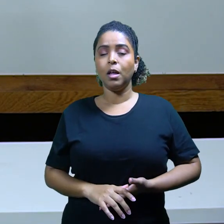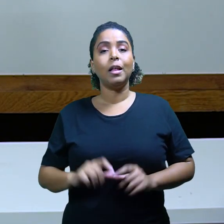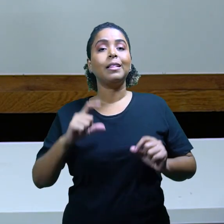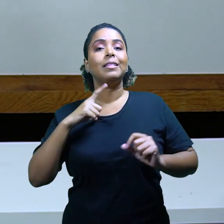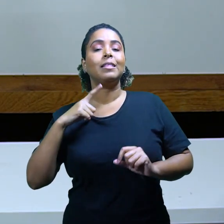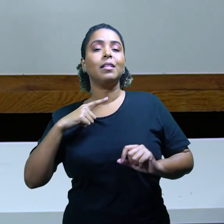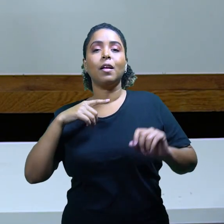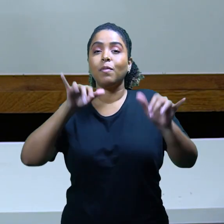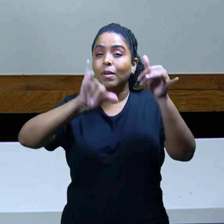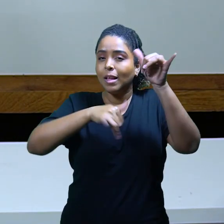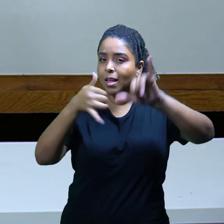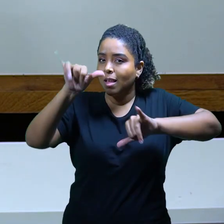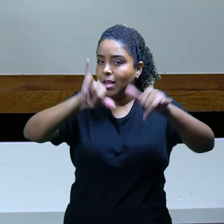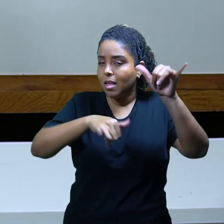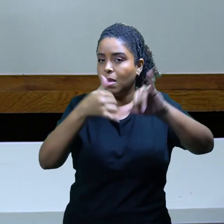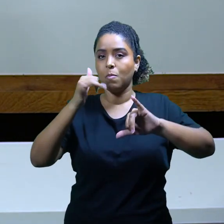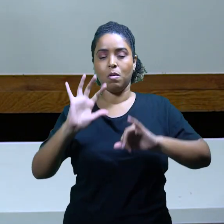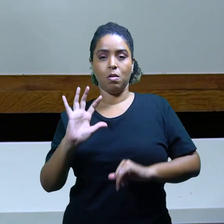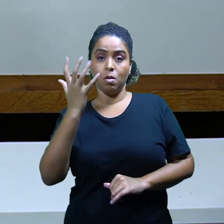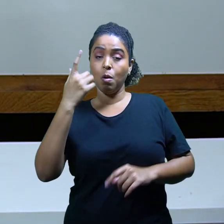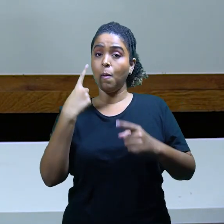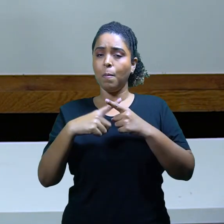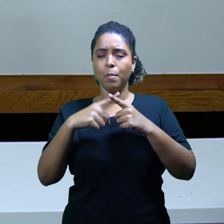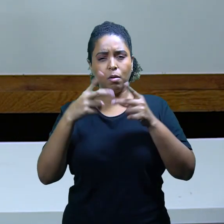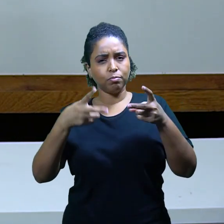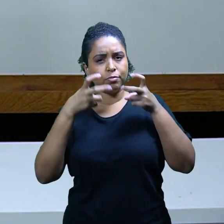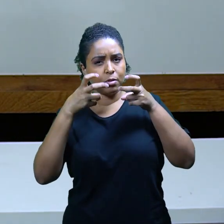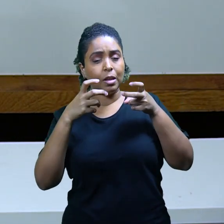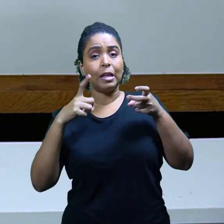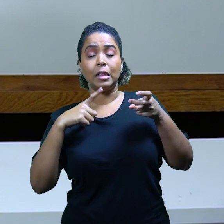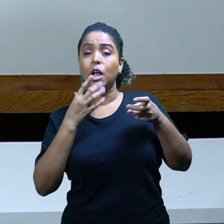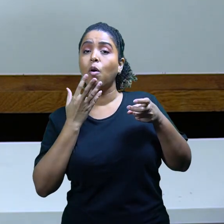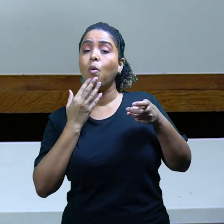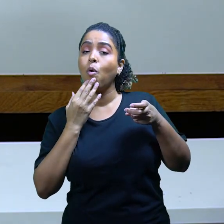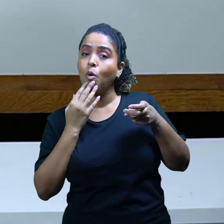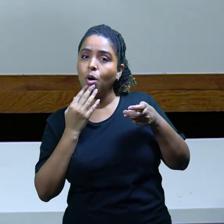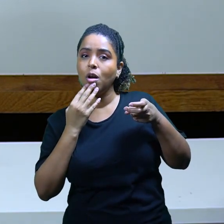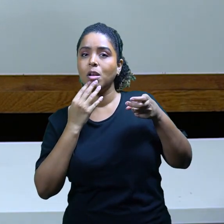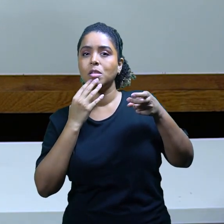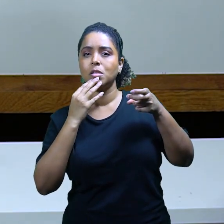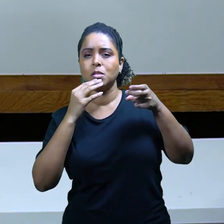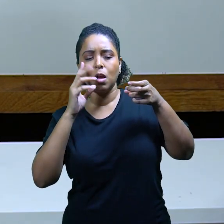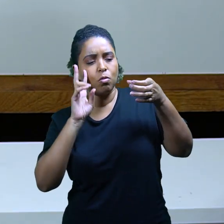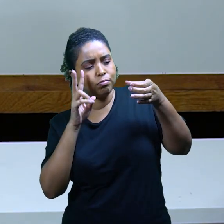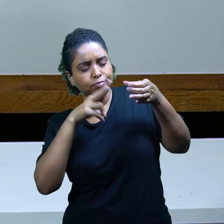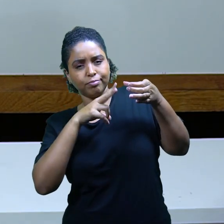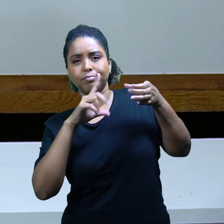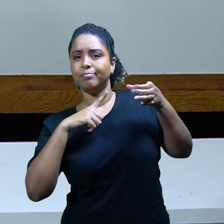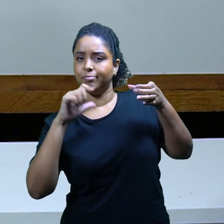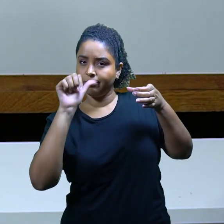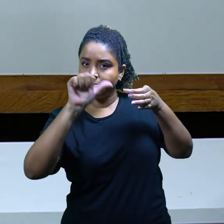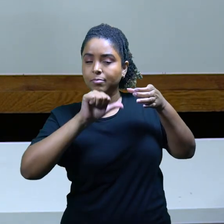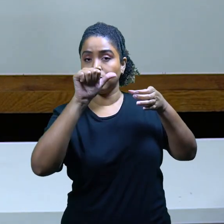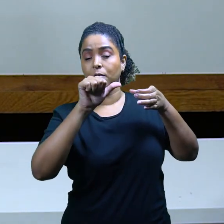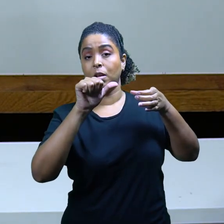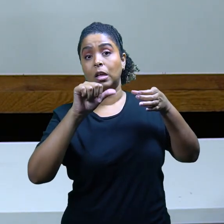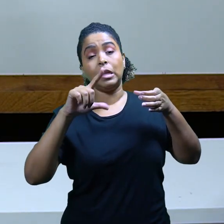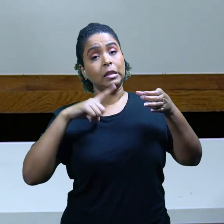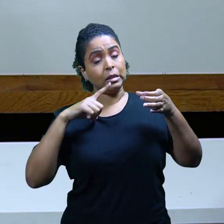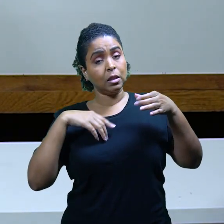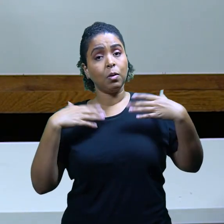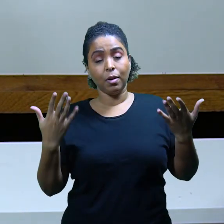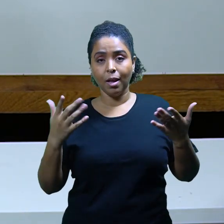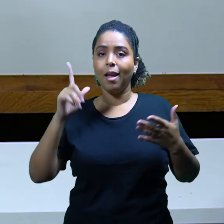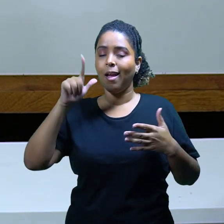ali, né? A gente diz que foi uma reação química. Por quê? Porque a gente consegue observar uma mudança de coloração aqui no sistema. Então,